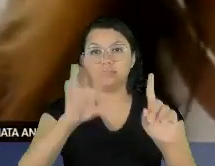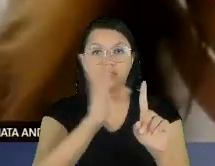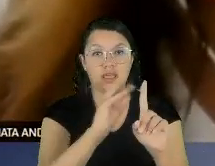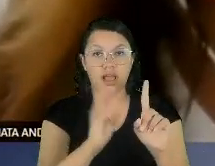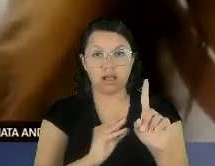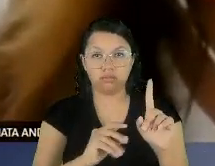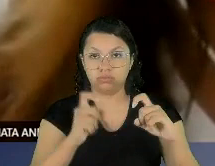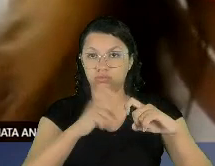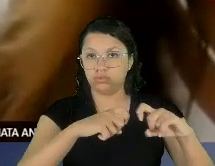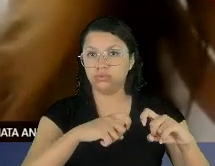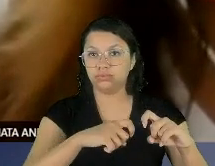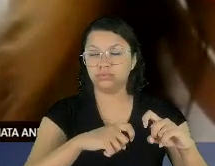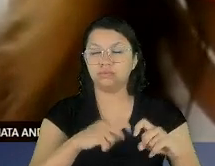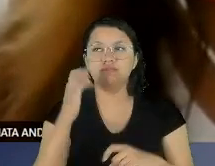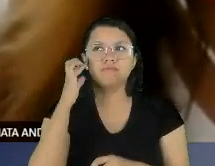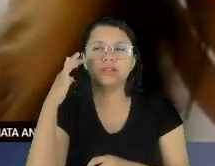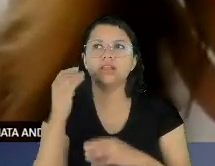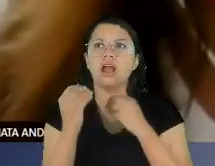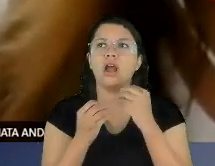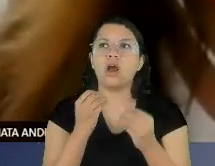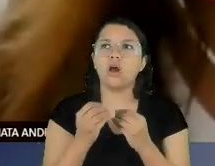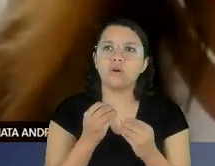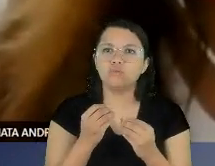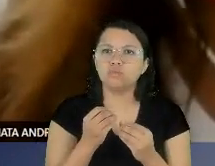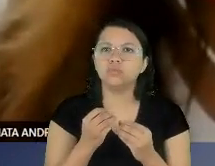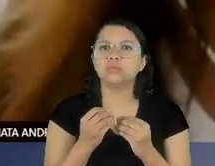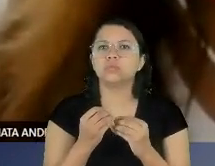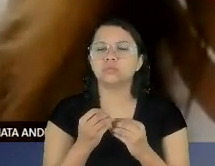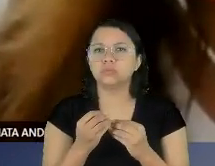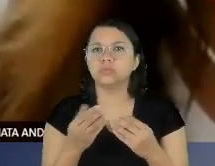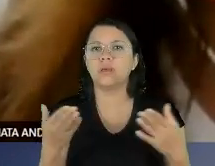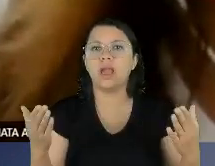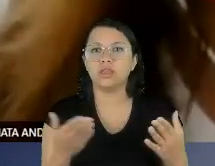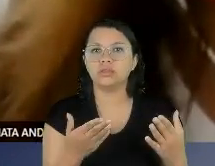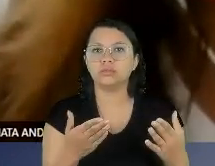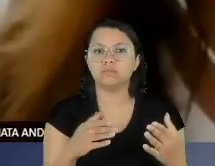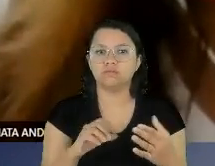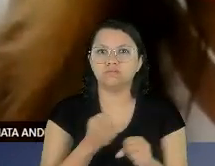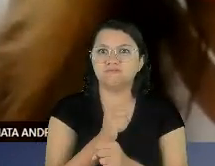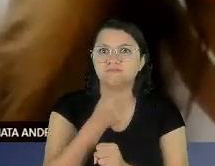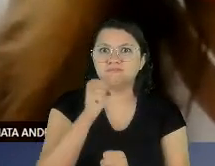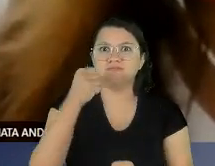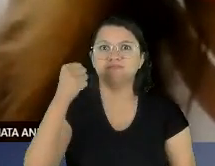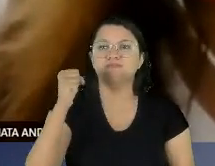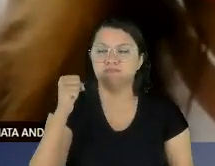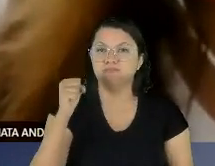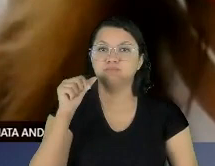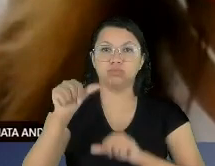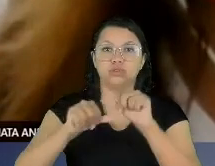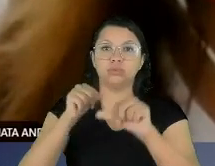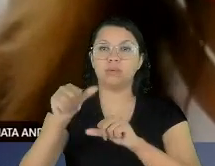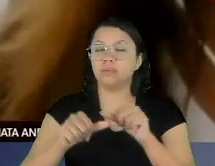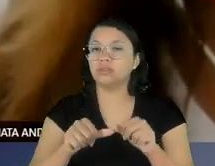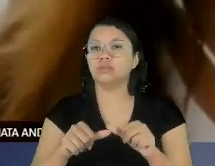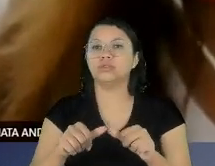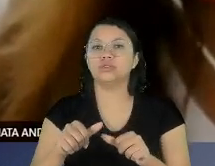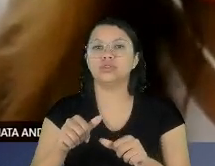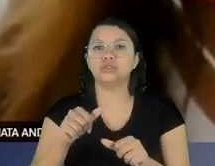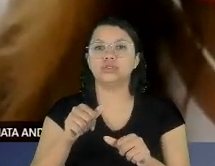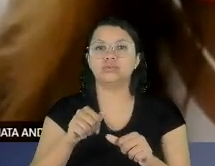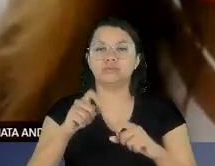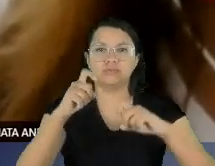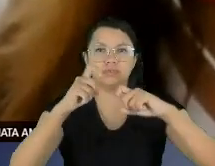da importunação sexual, a gente pensar como fenômenos como a hipersexualização de mulheres negras